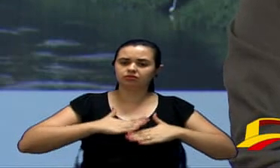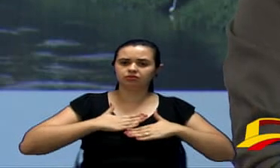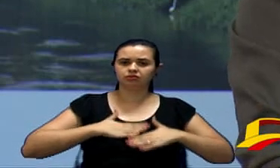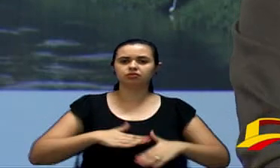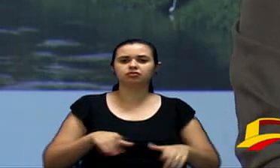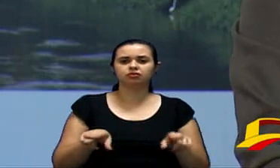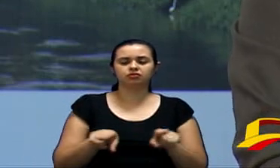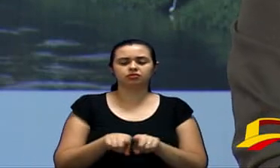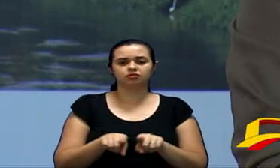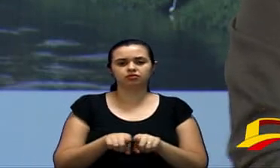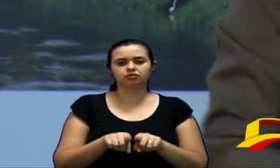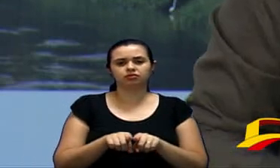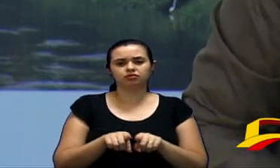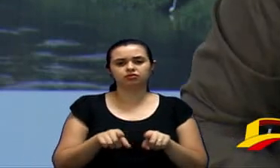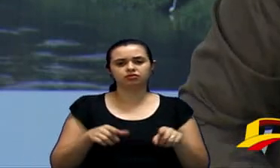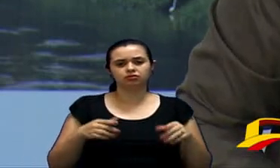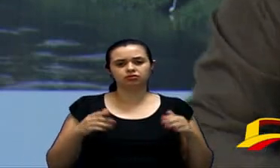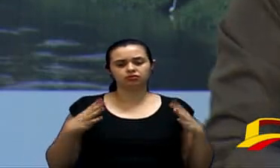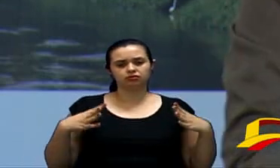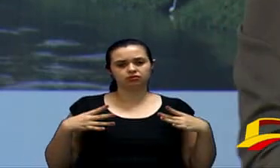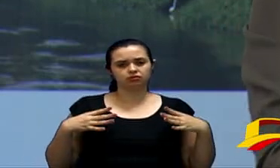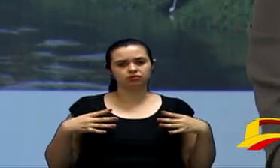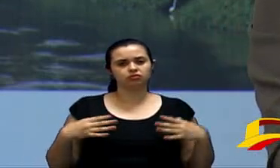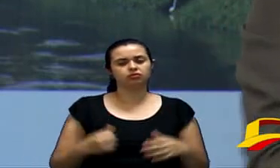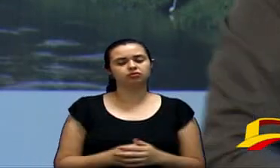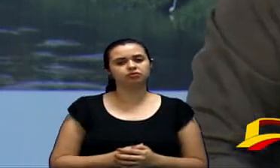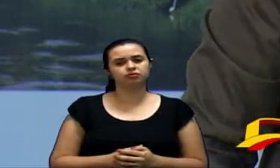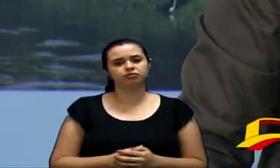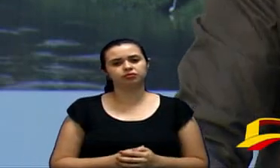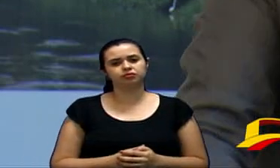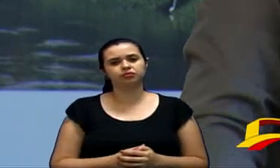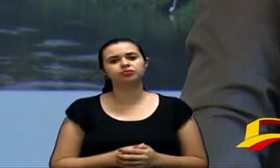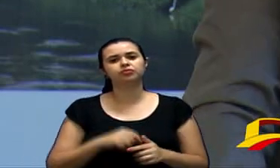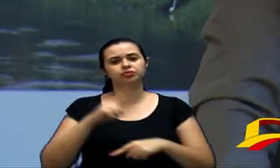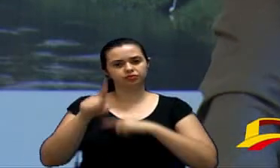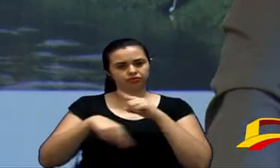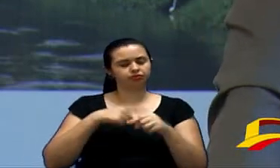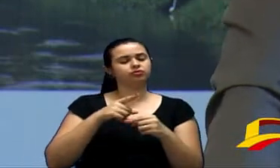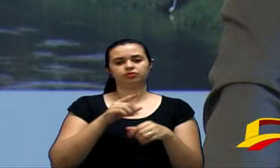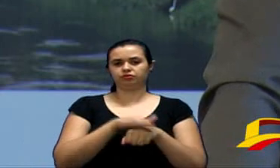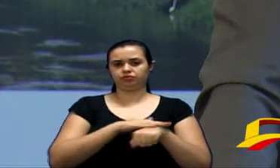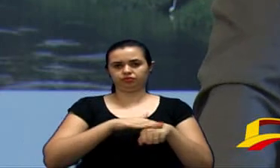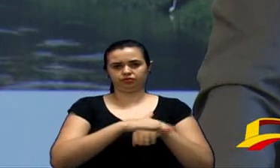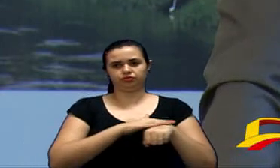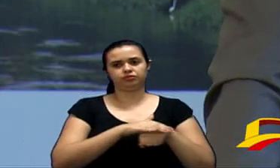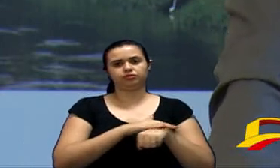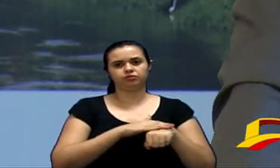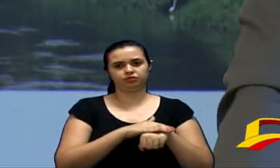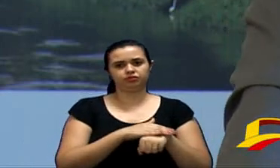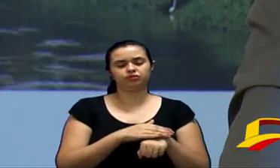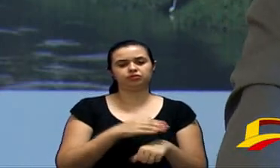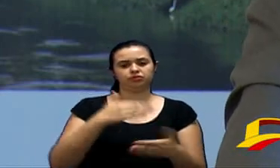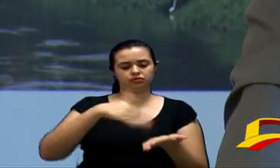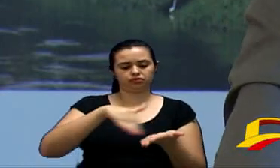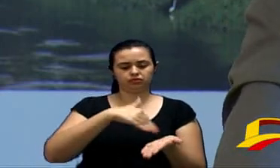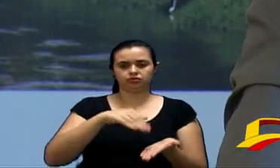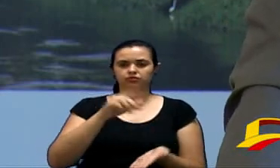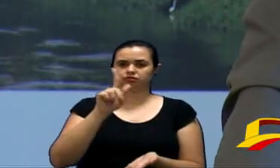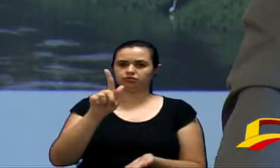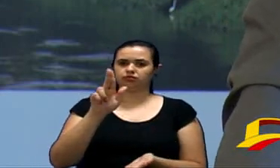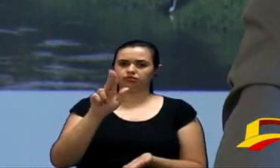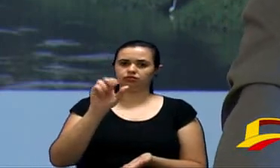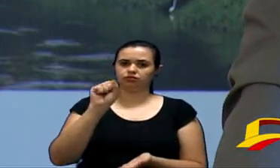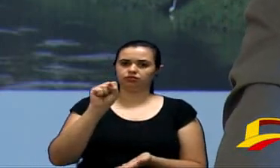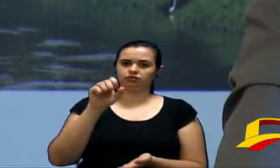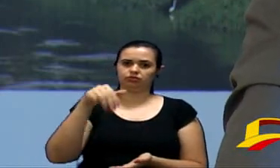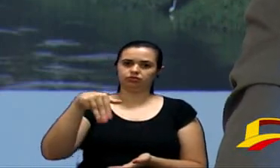folga e de descanso. Conversei muito também com o nosso secretário Guzmão. A gente tem um valor, a